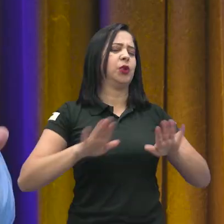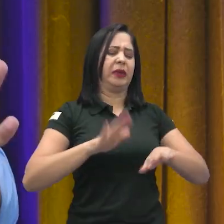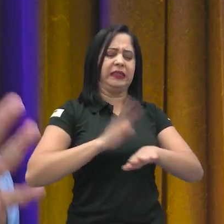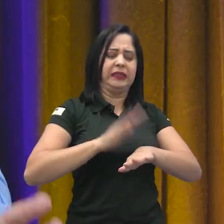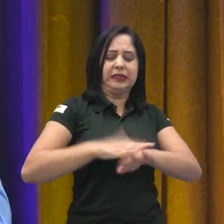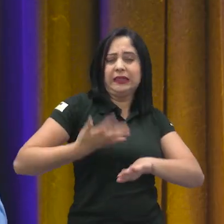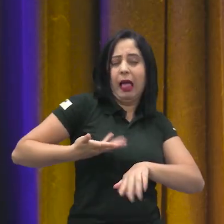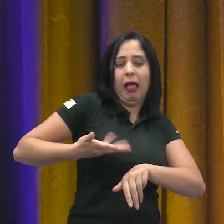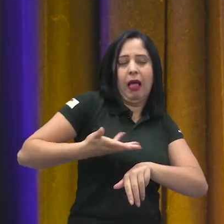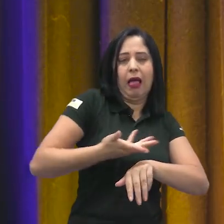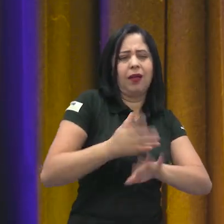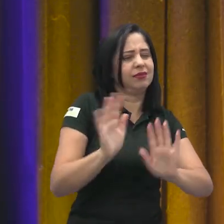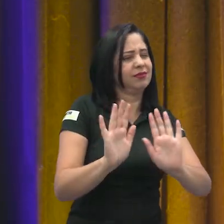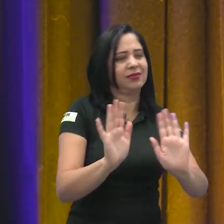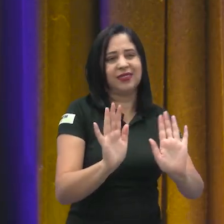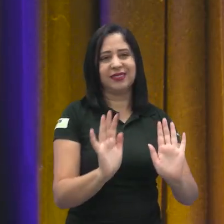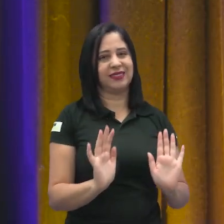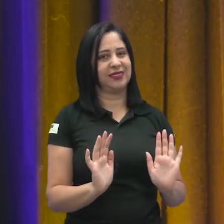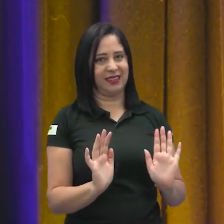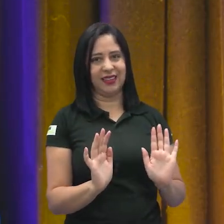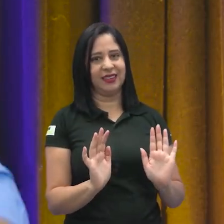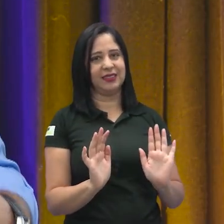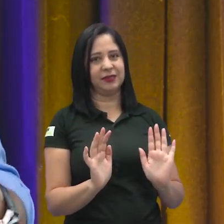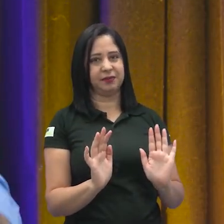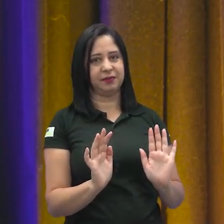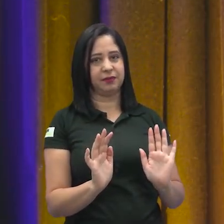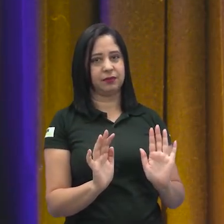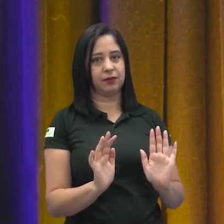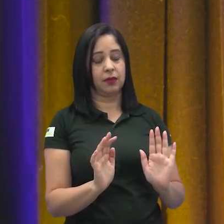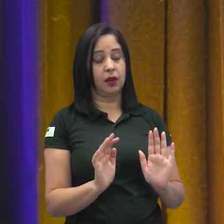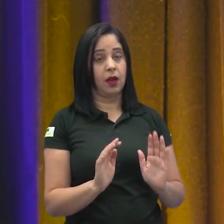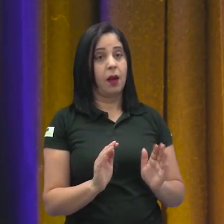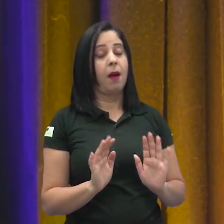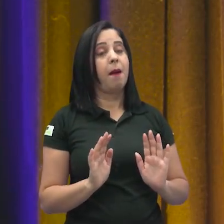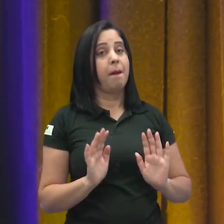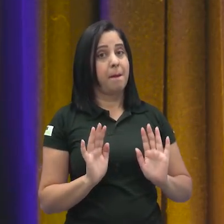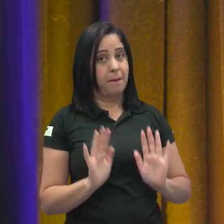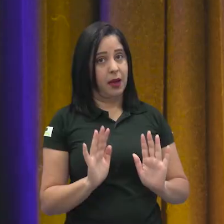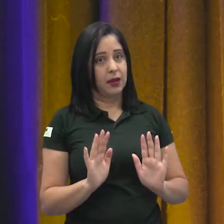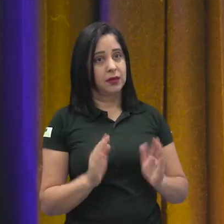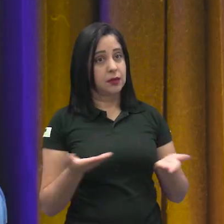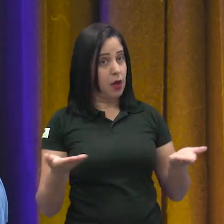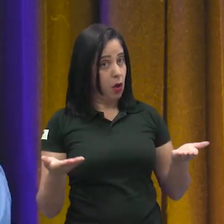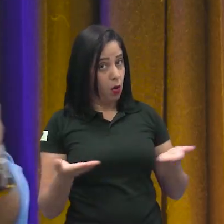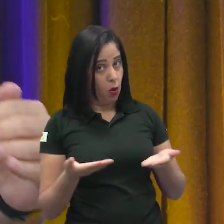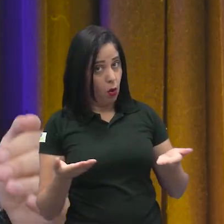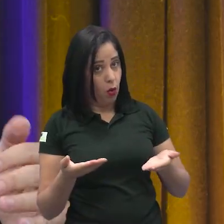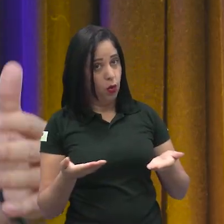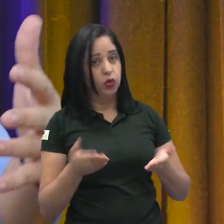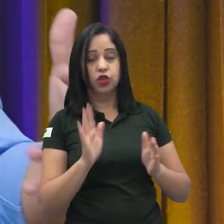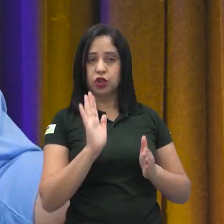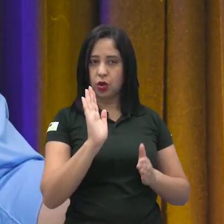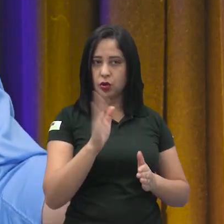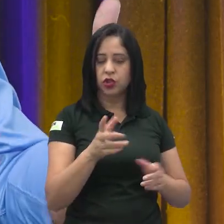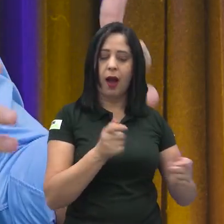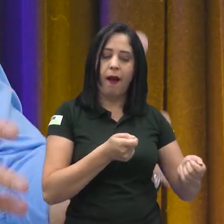cobrar tanto nesse sentido, né? Algo que eu faço muito ainda, mas sabendo administrar os tempos, saber